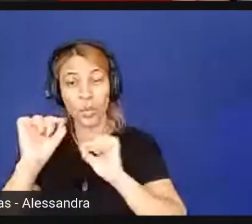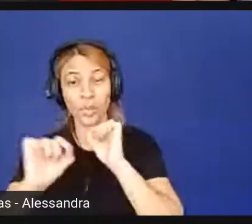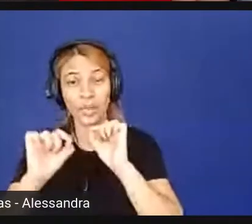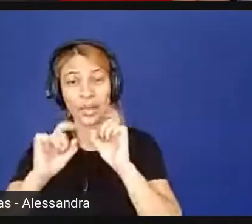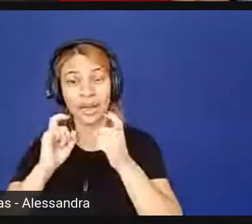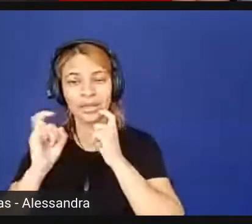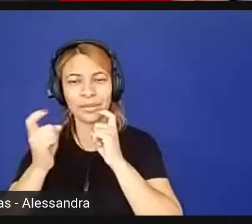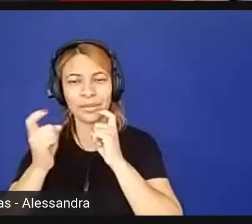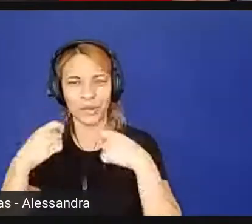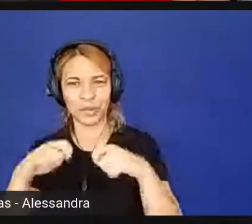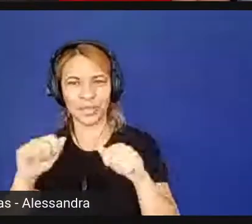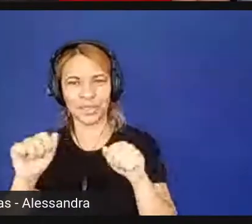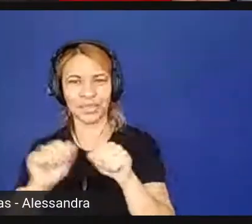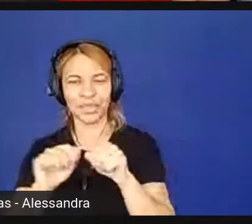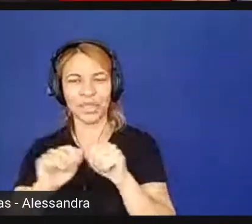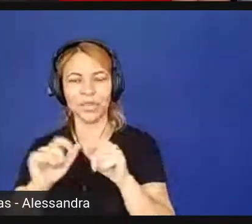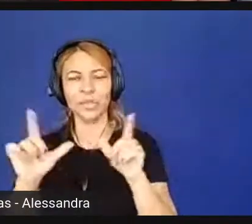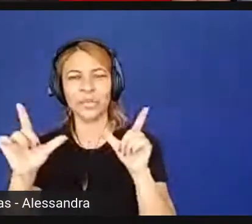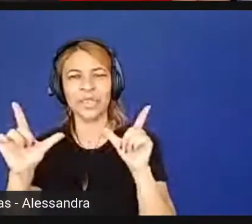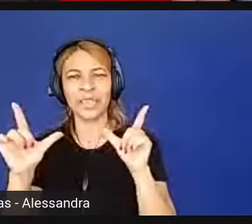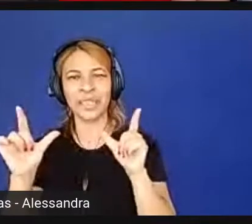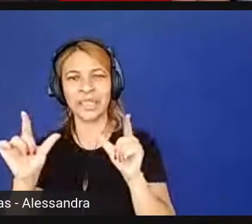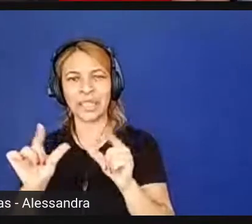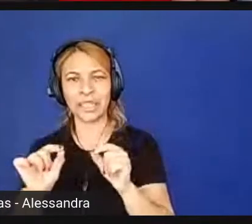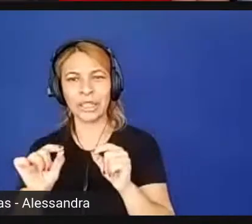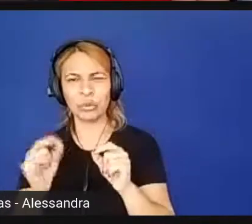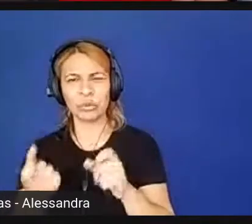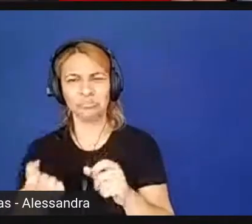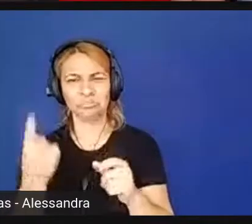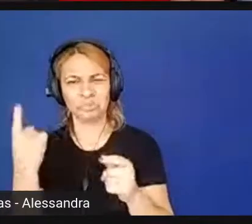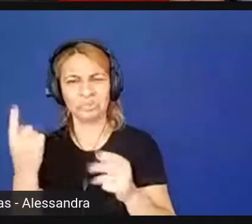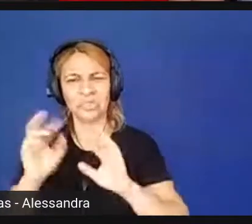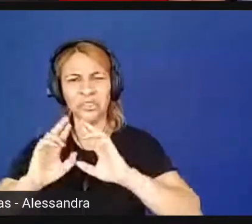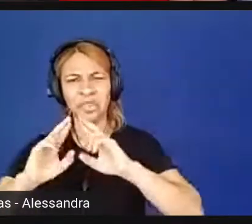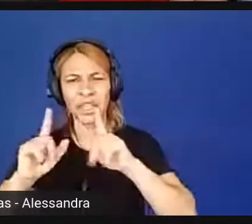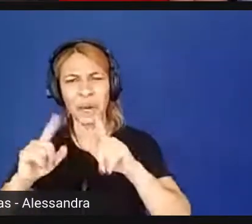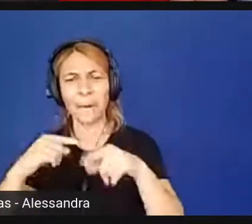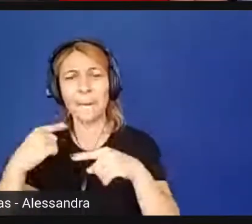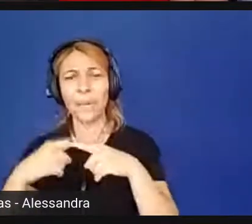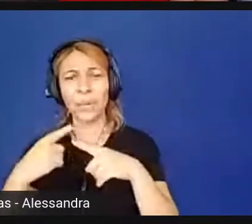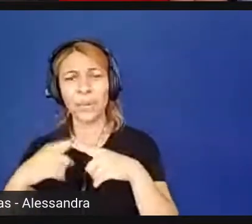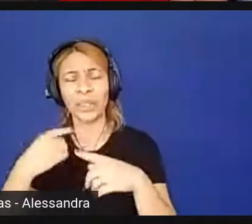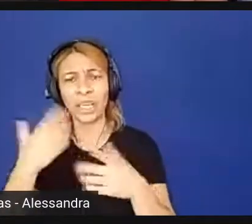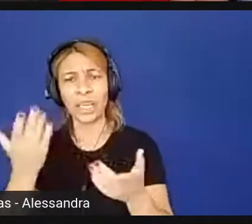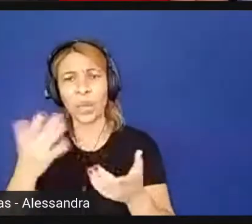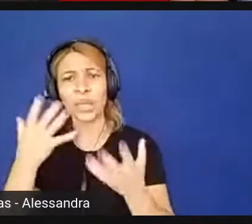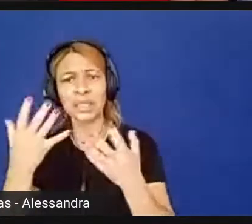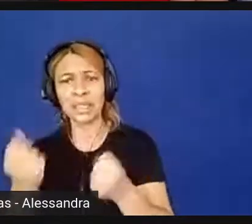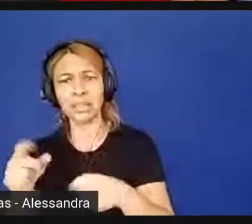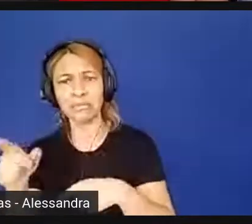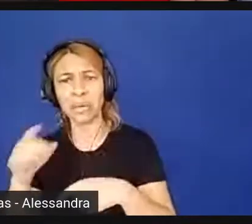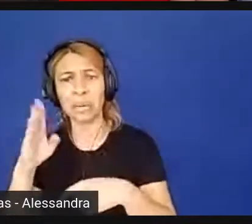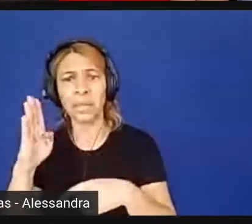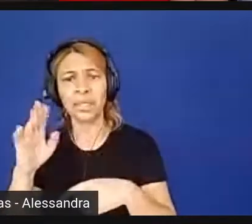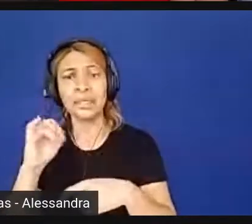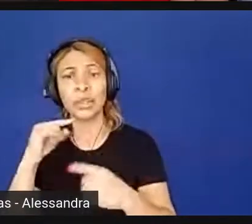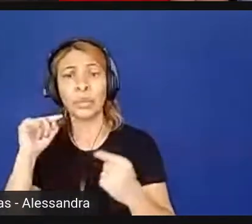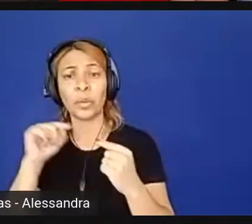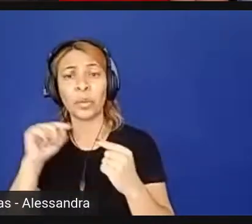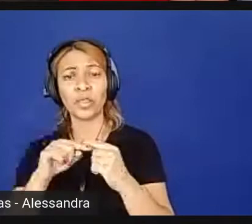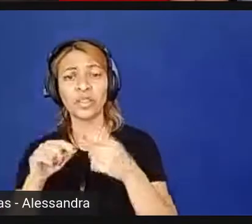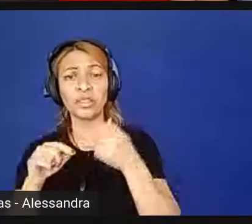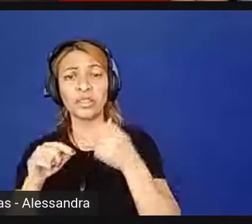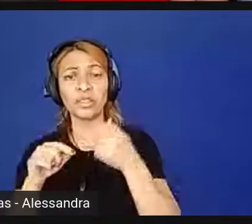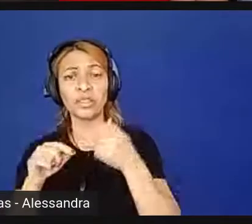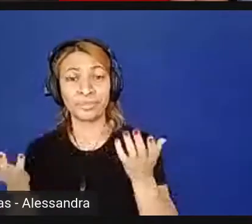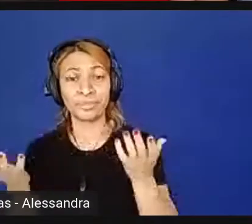você reduz, digamos assim, estranhezas. Por que é que eu estou tomando a medida B se o meu objetivo era A?